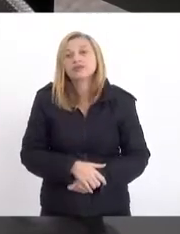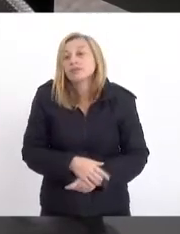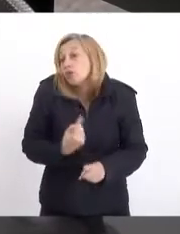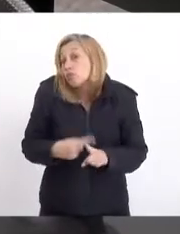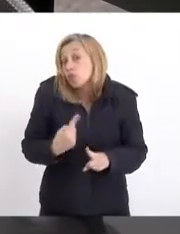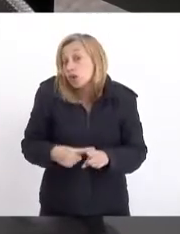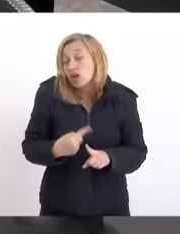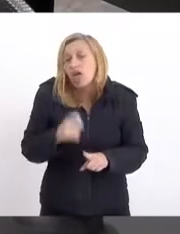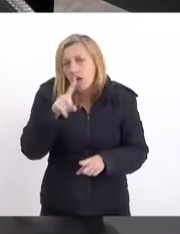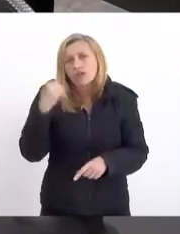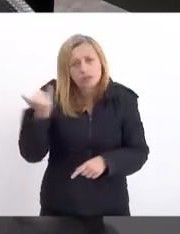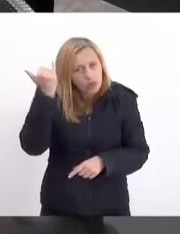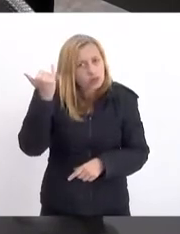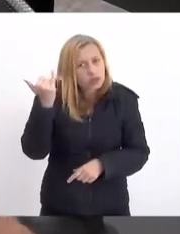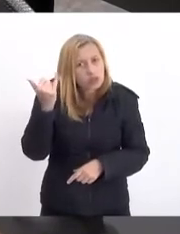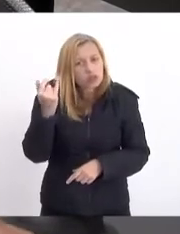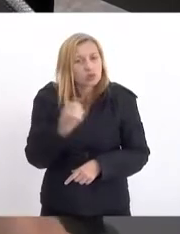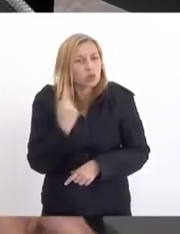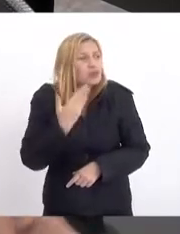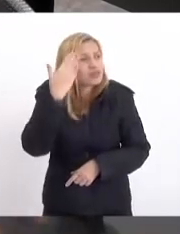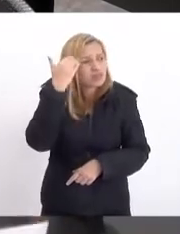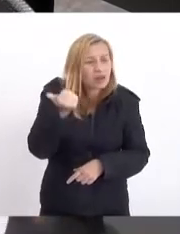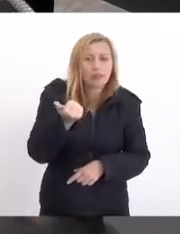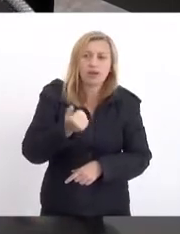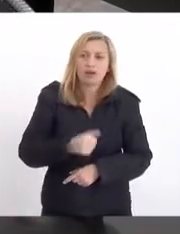porque é importante a gente saber,